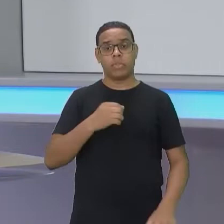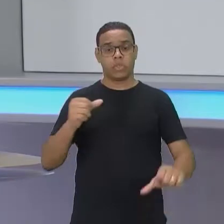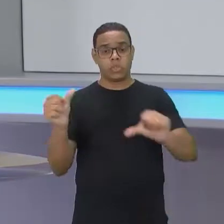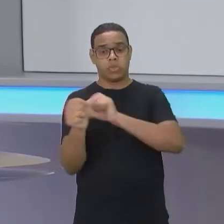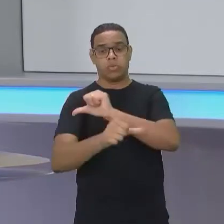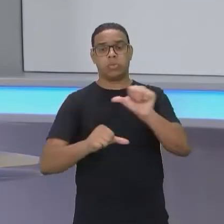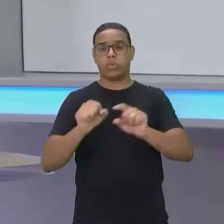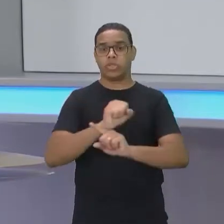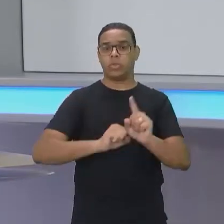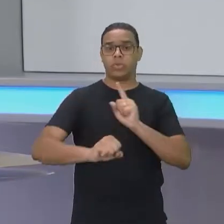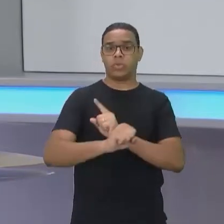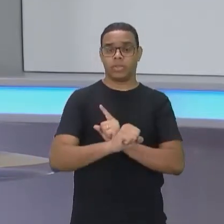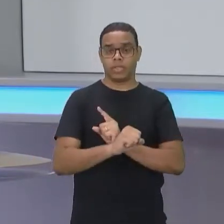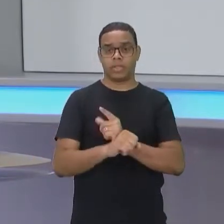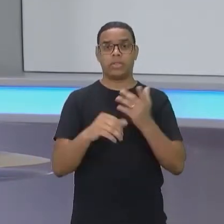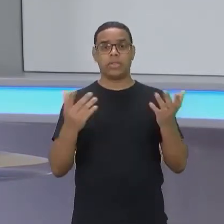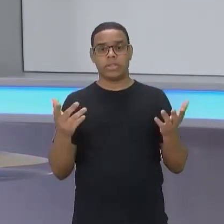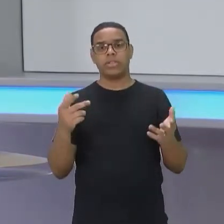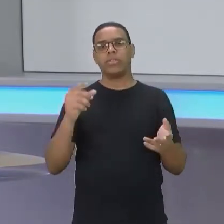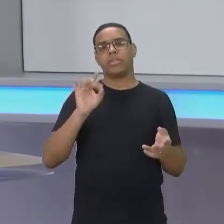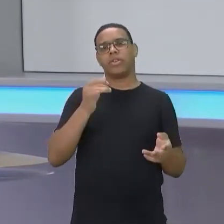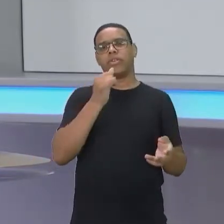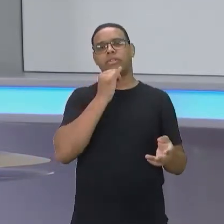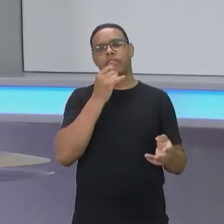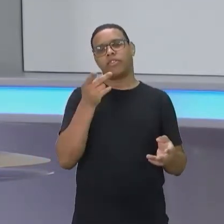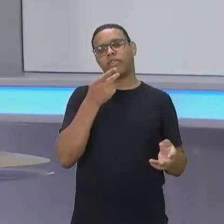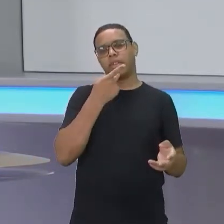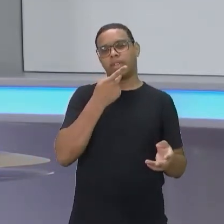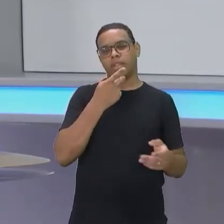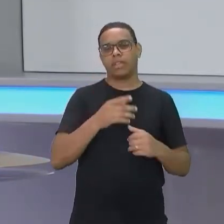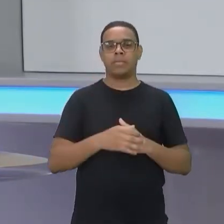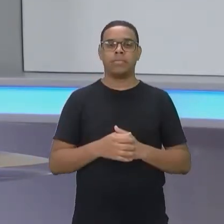mudança social, então. Então não é só a gente falar